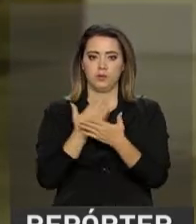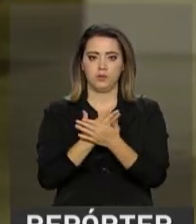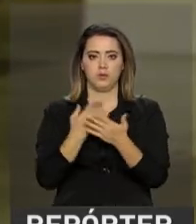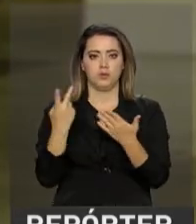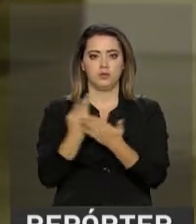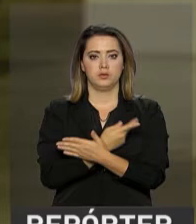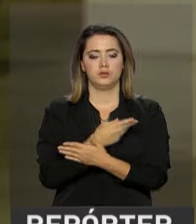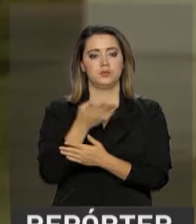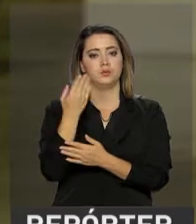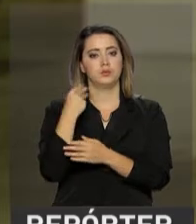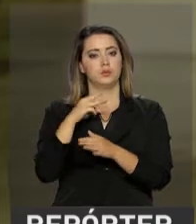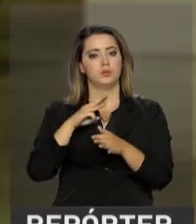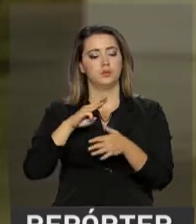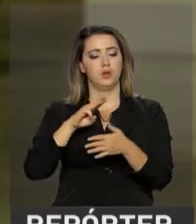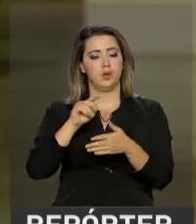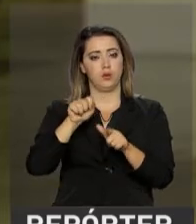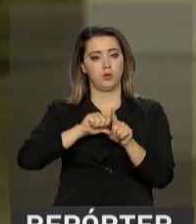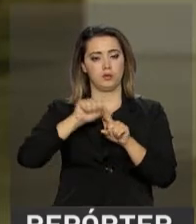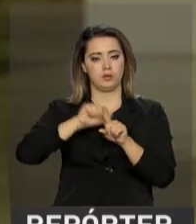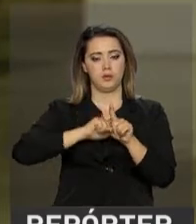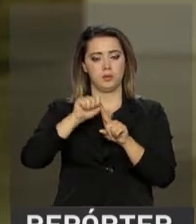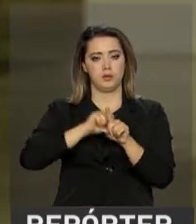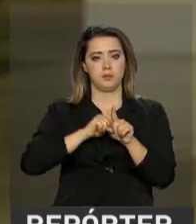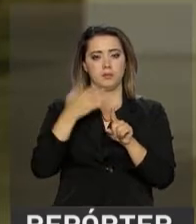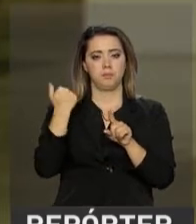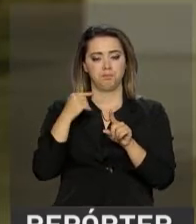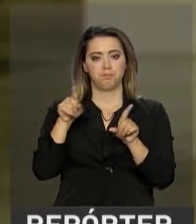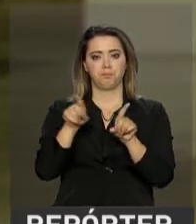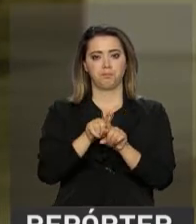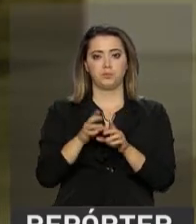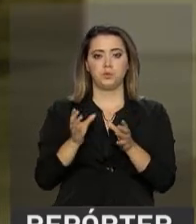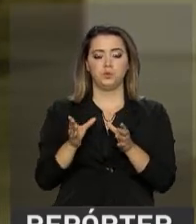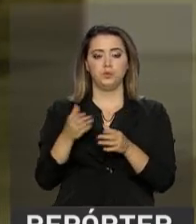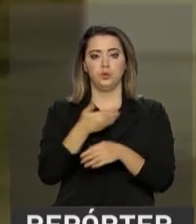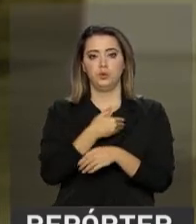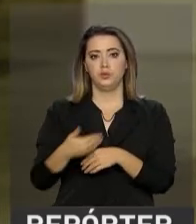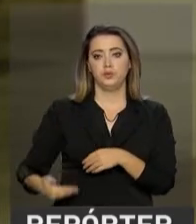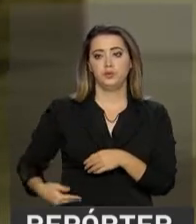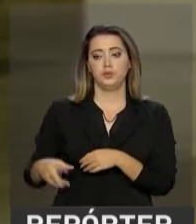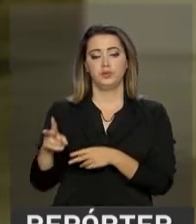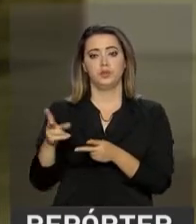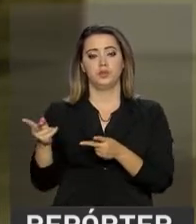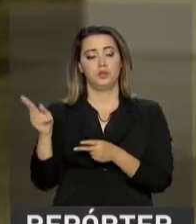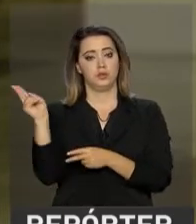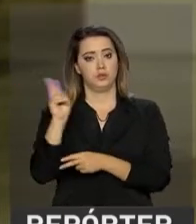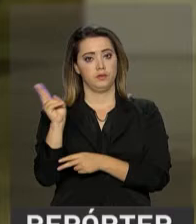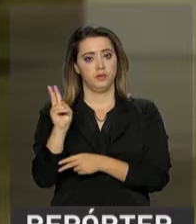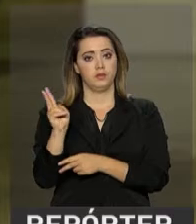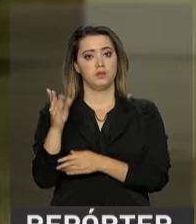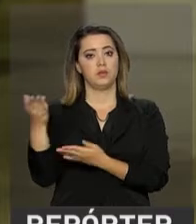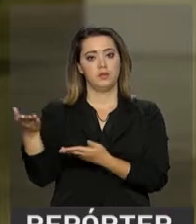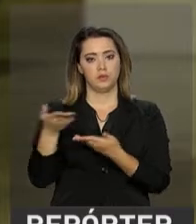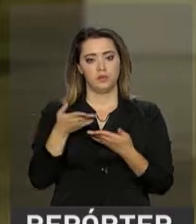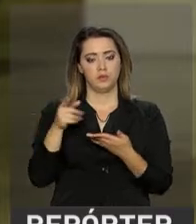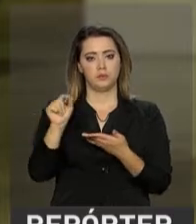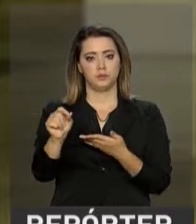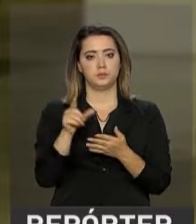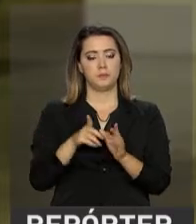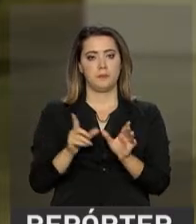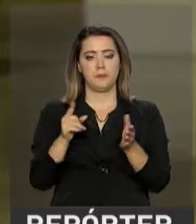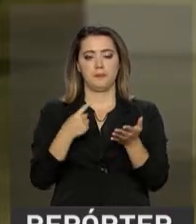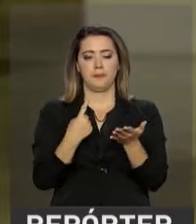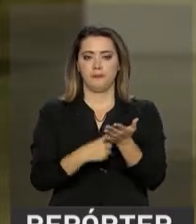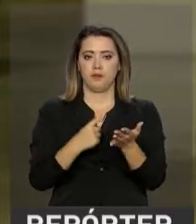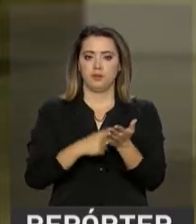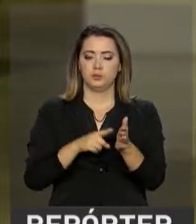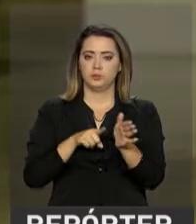no mês passado em mendonza o governo venezuelano foi convidado a participar de consultas no âmbito do protocolo de ushuaia então